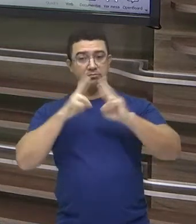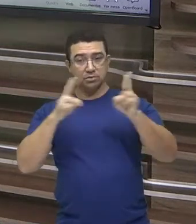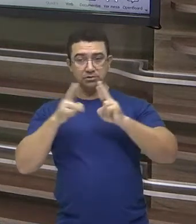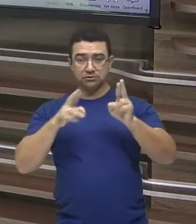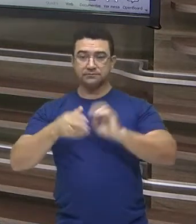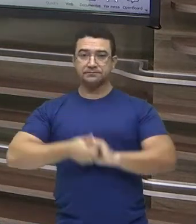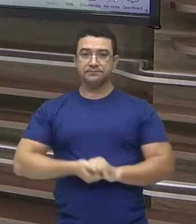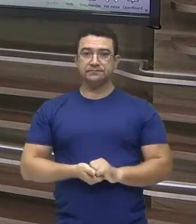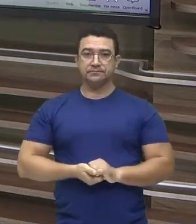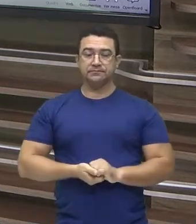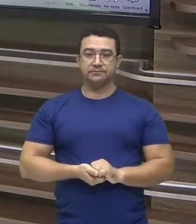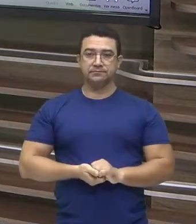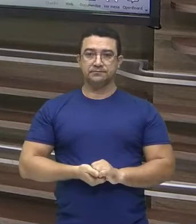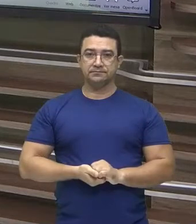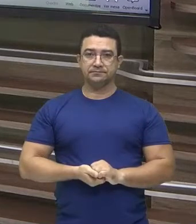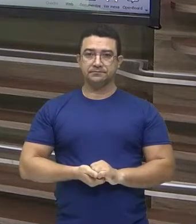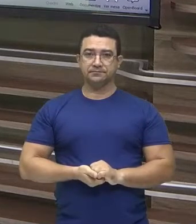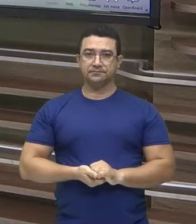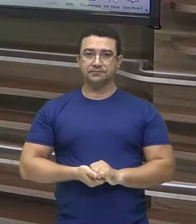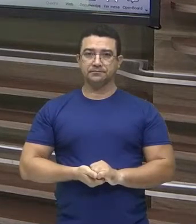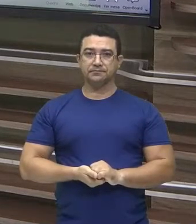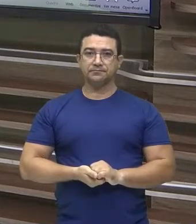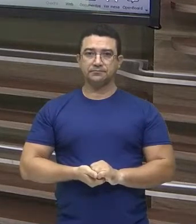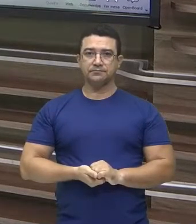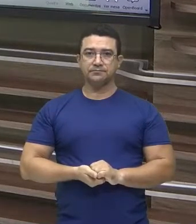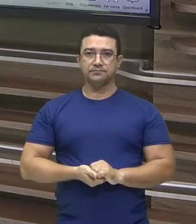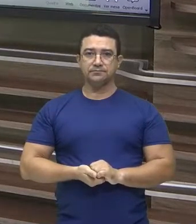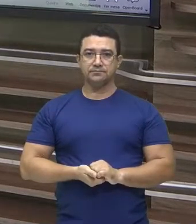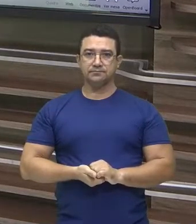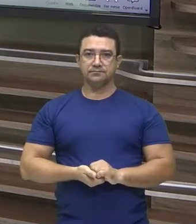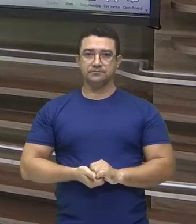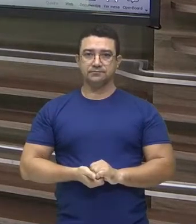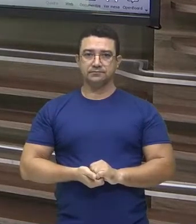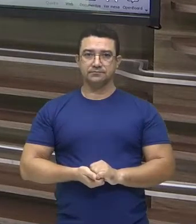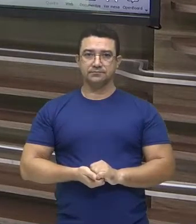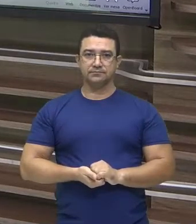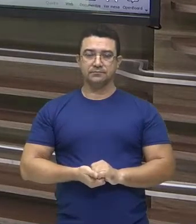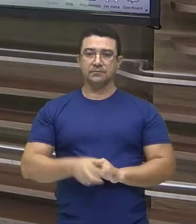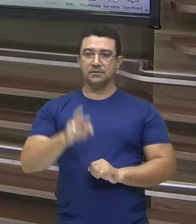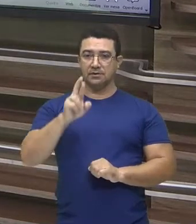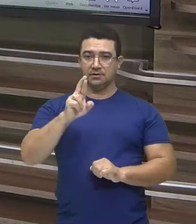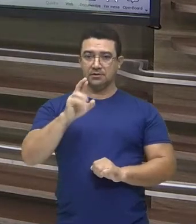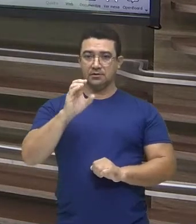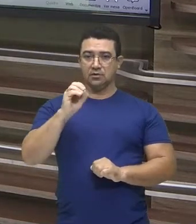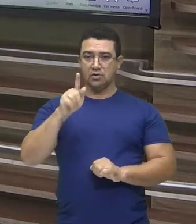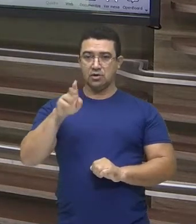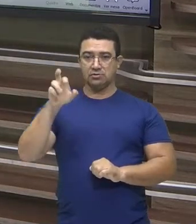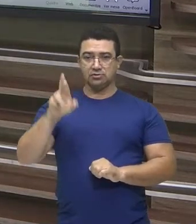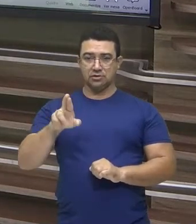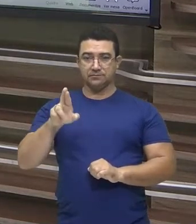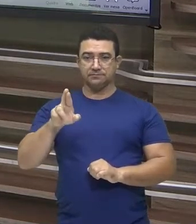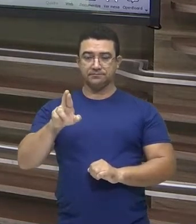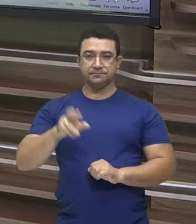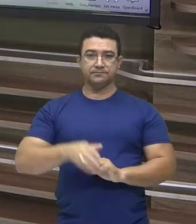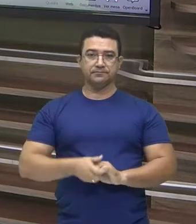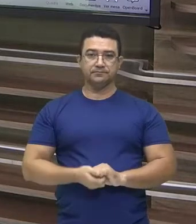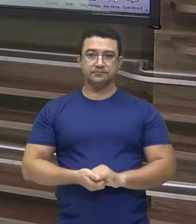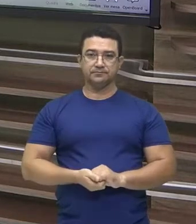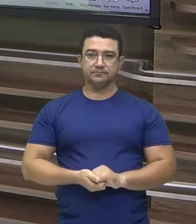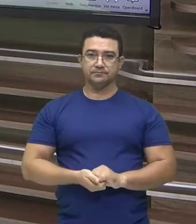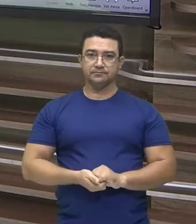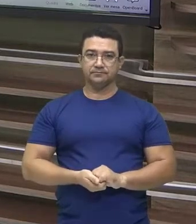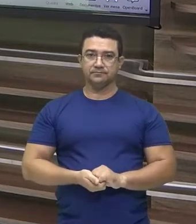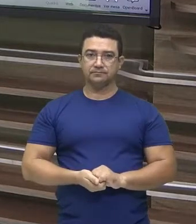pede. Vamos ver a participação de vocês agora. O Roger Alex, como sempre, está participando aqui das nossas